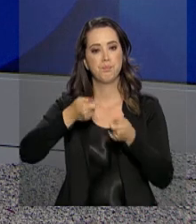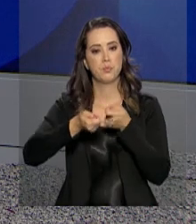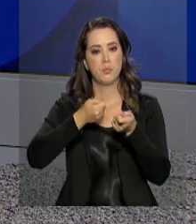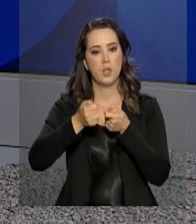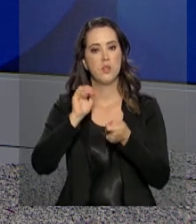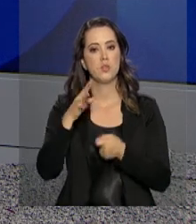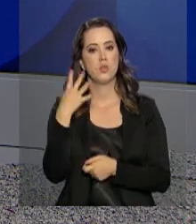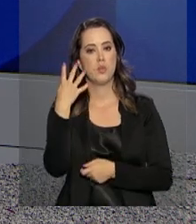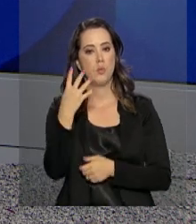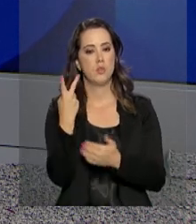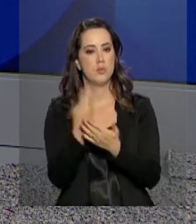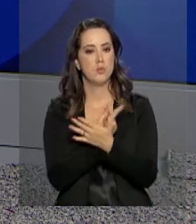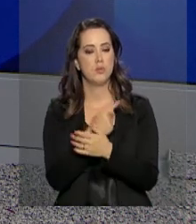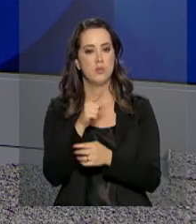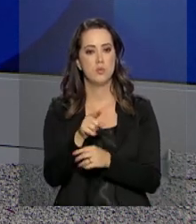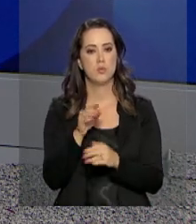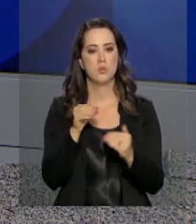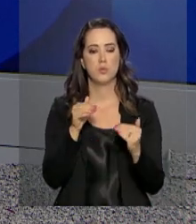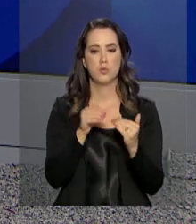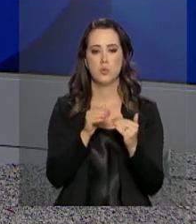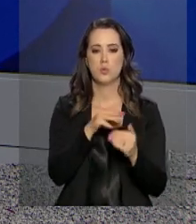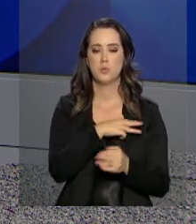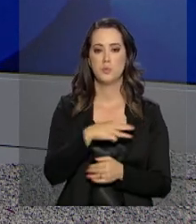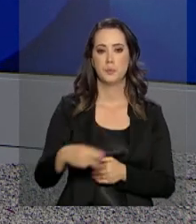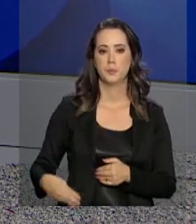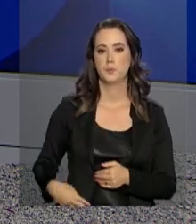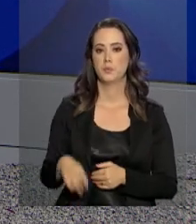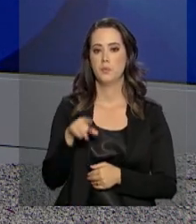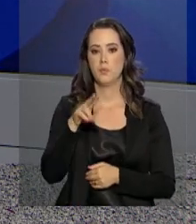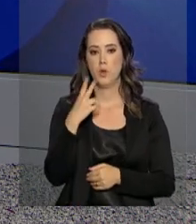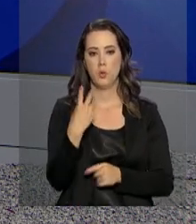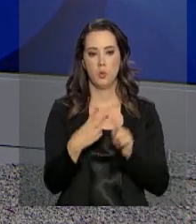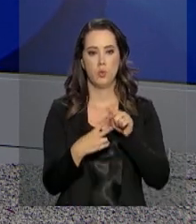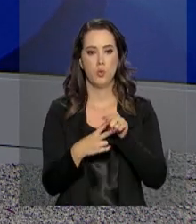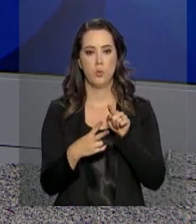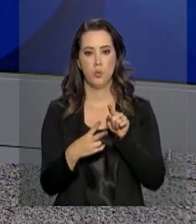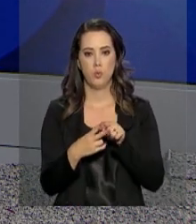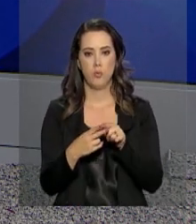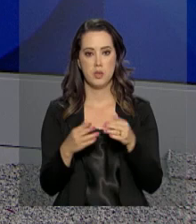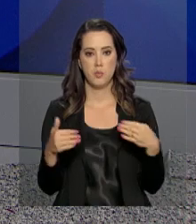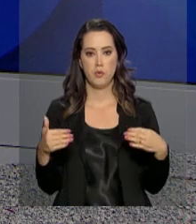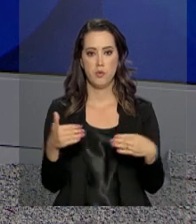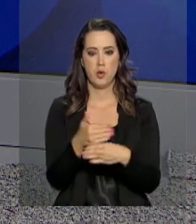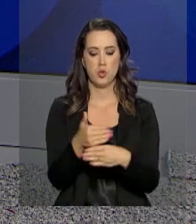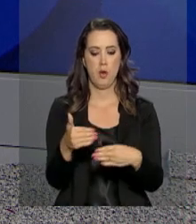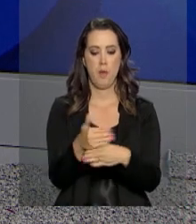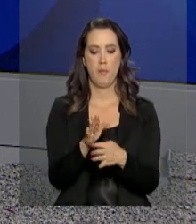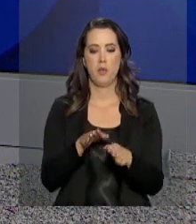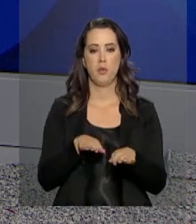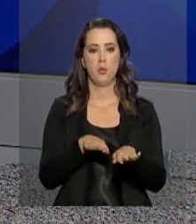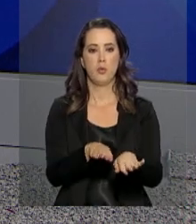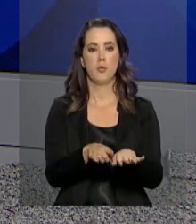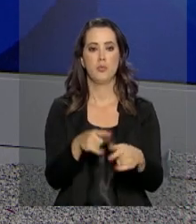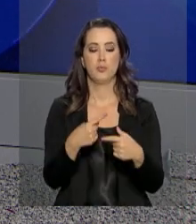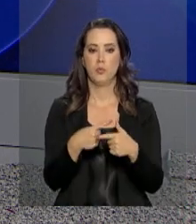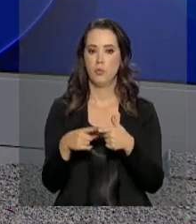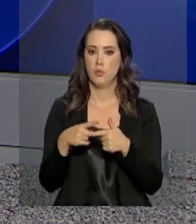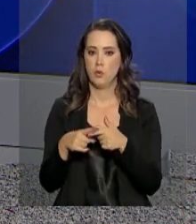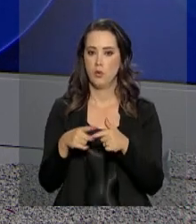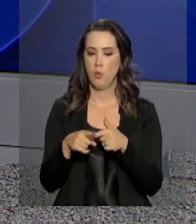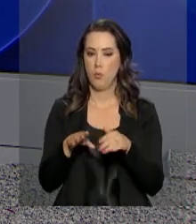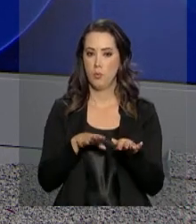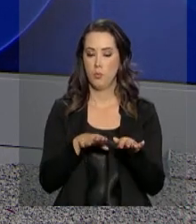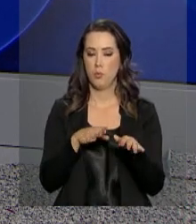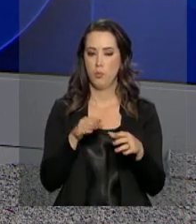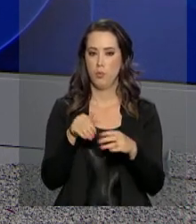registrou quatro ocorrências de acordo com o ministro julga duas por interdições em rodovias relacionadas às eleições um